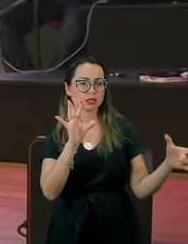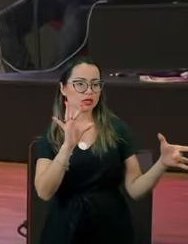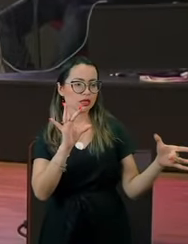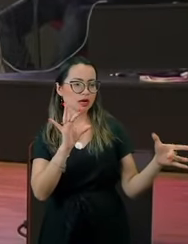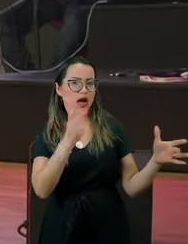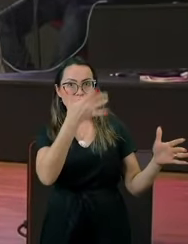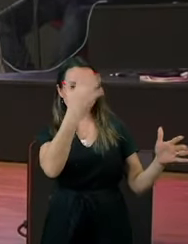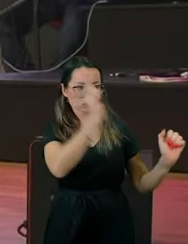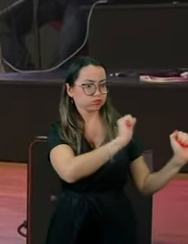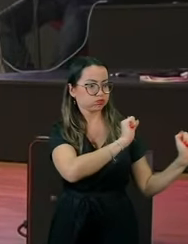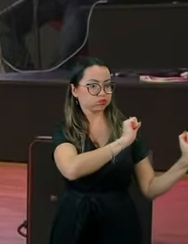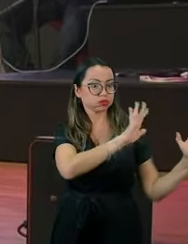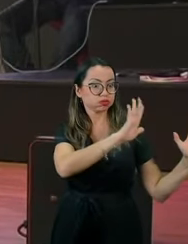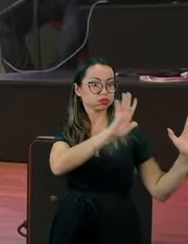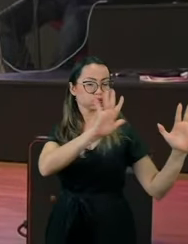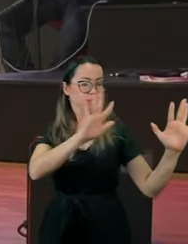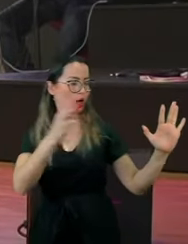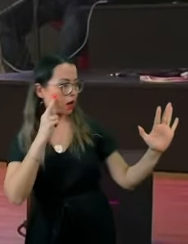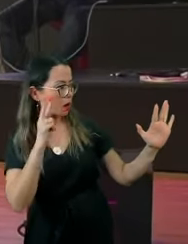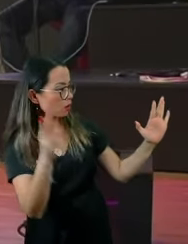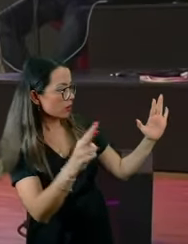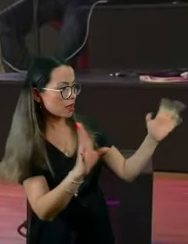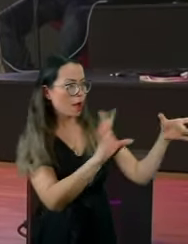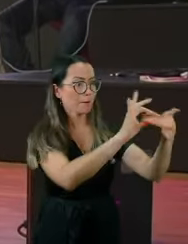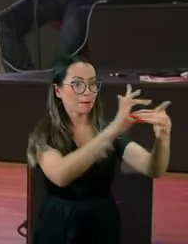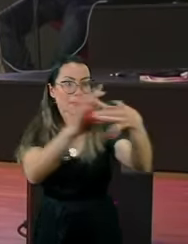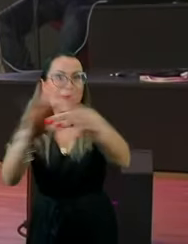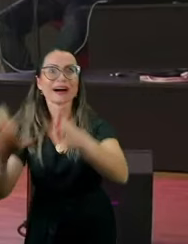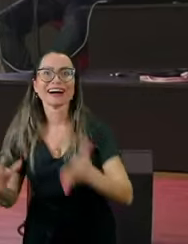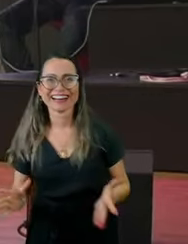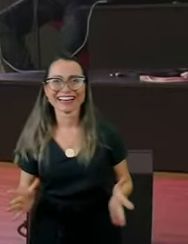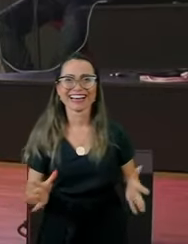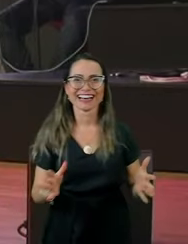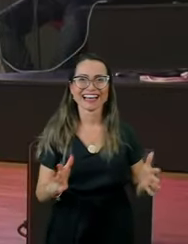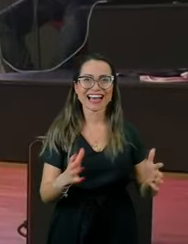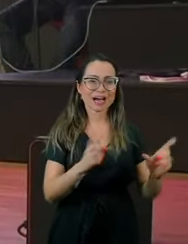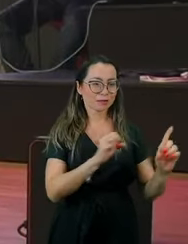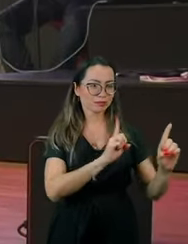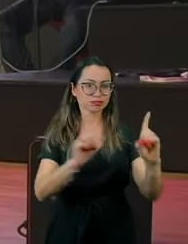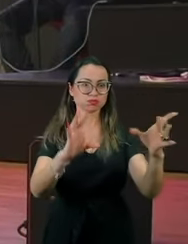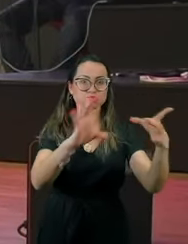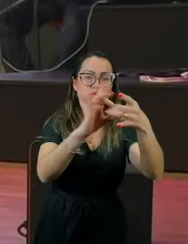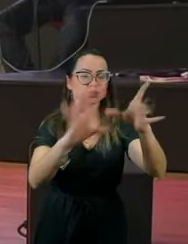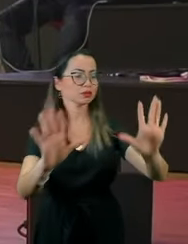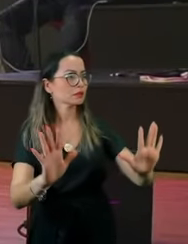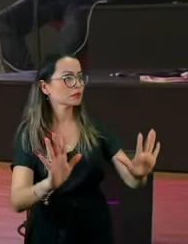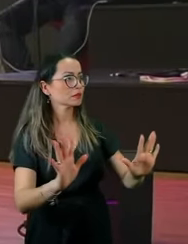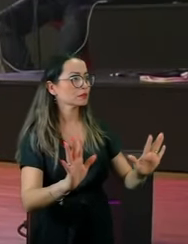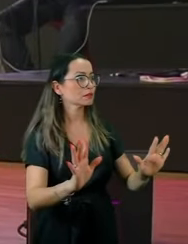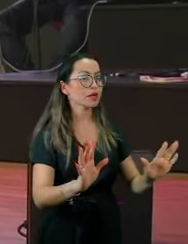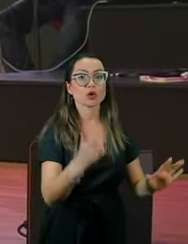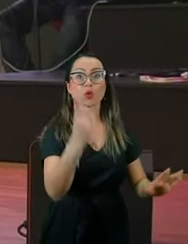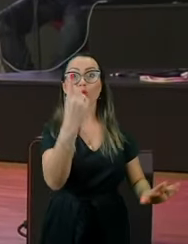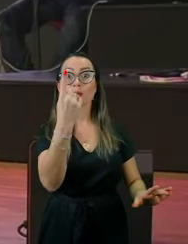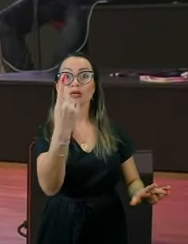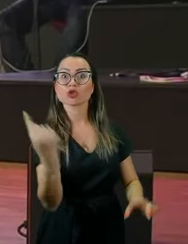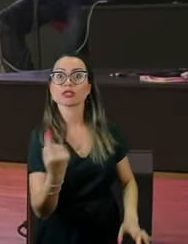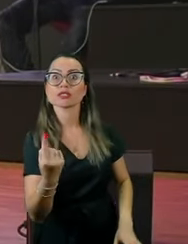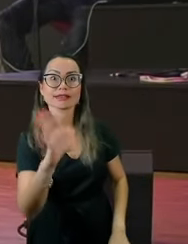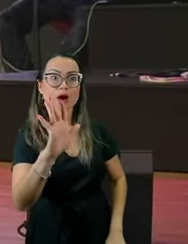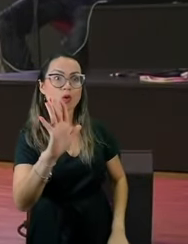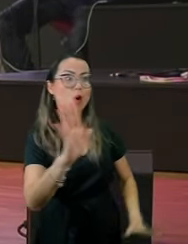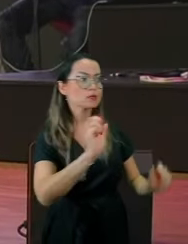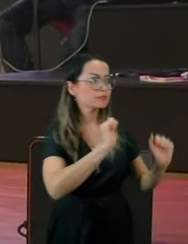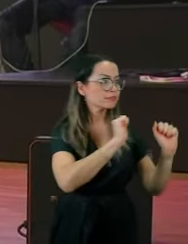multidões. Elas conseguem multiplicar uma entradinha para duas, três, e daqui a pouco já não tem só uma conectada e adaptada, já